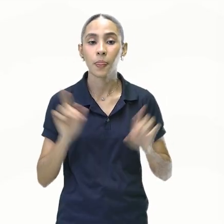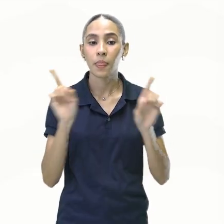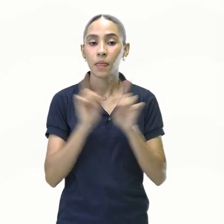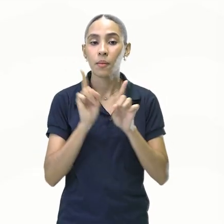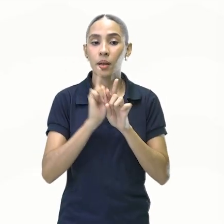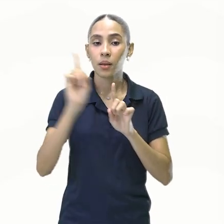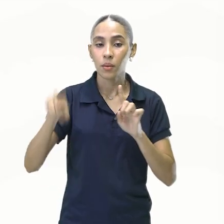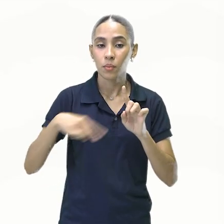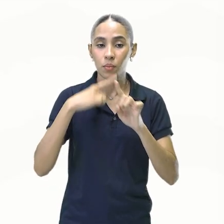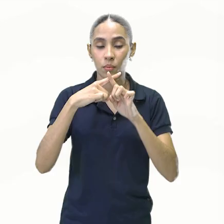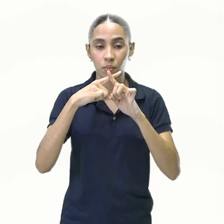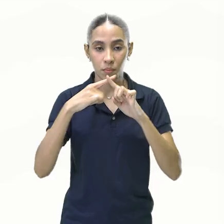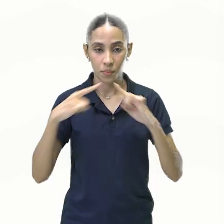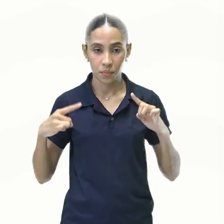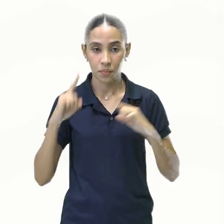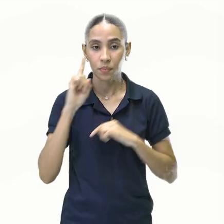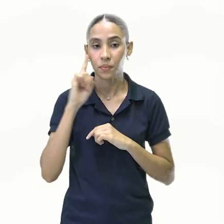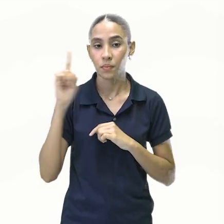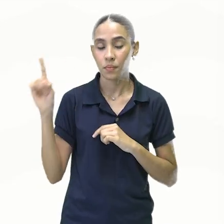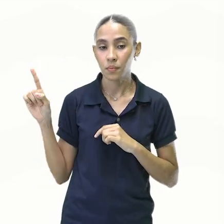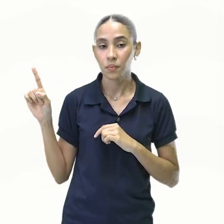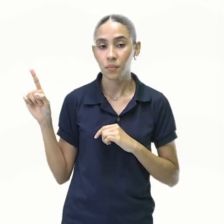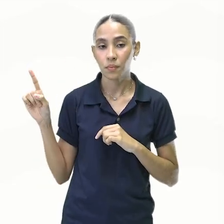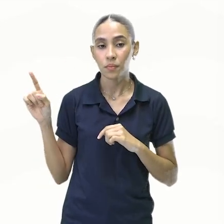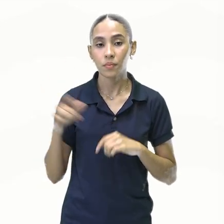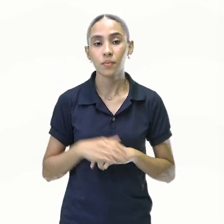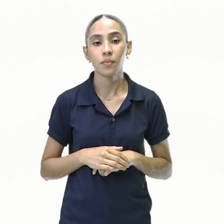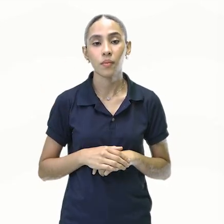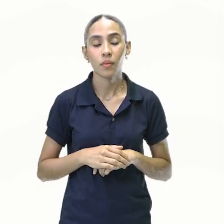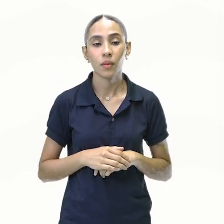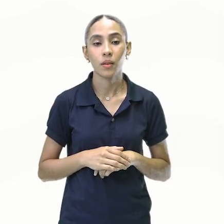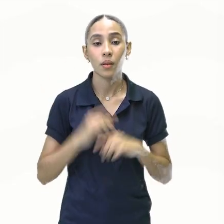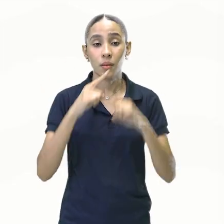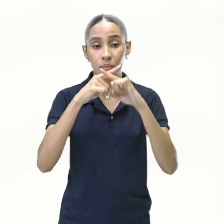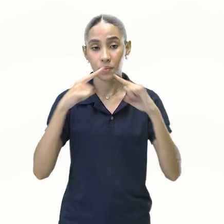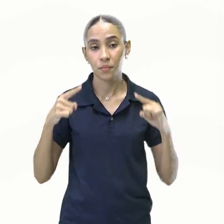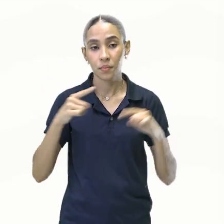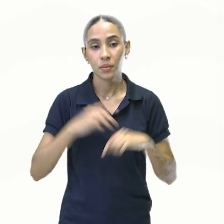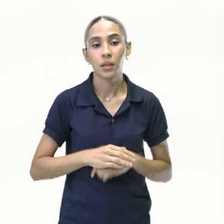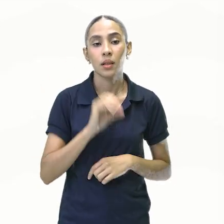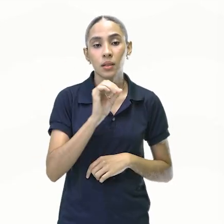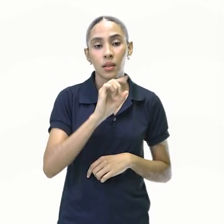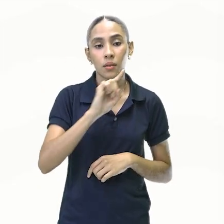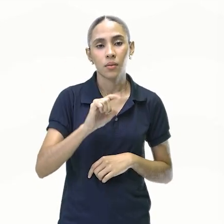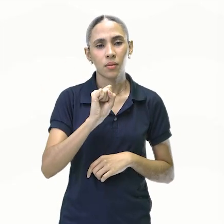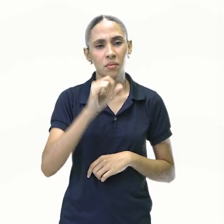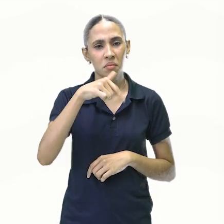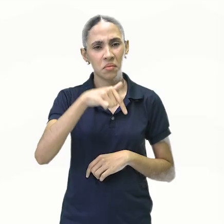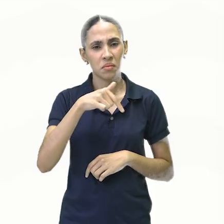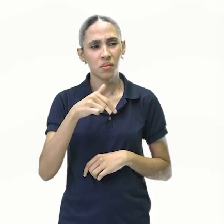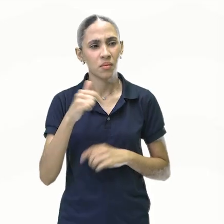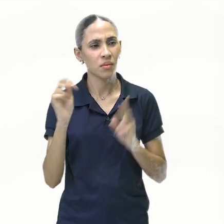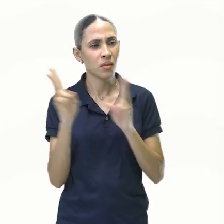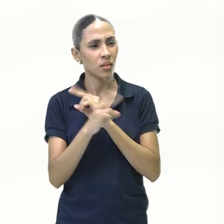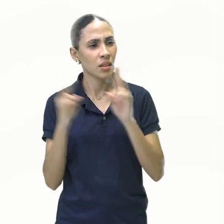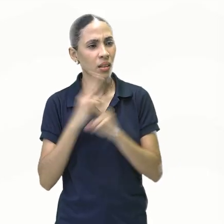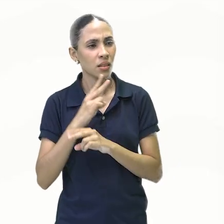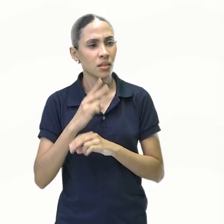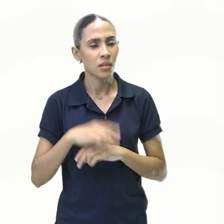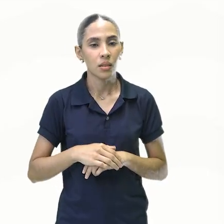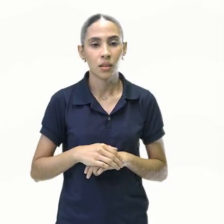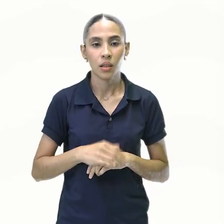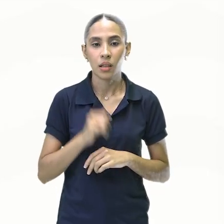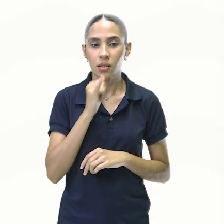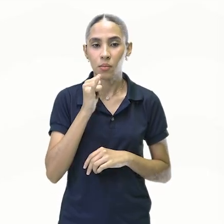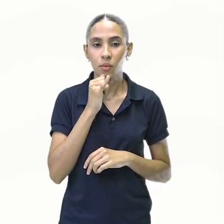aqui os meios pelos extremos, tá? Então, quando eu multiplico 0,87 vezes velocidade na água, dá aqui,